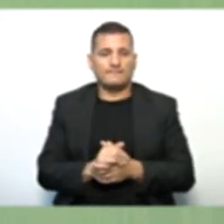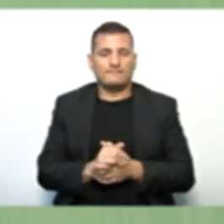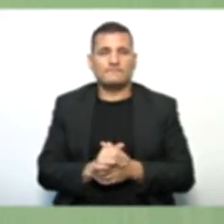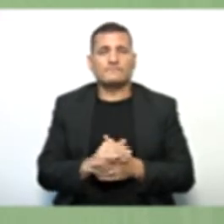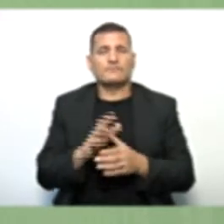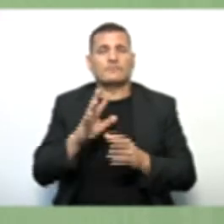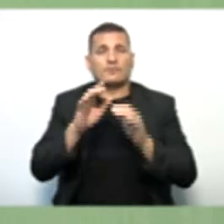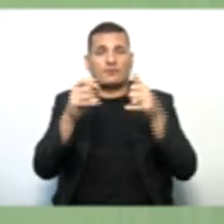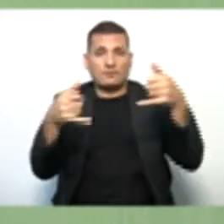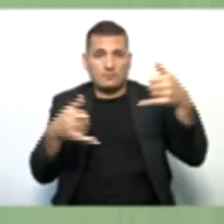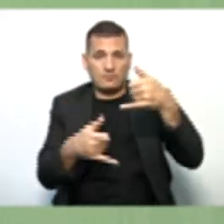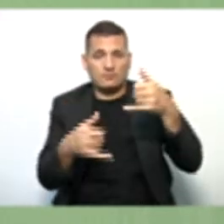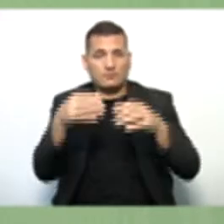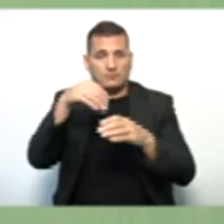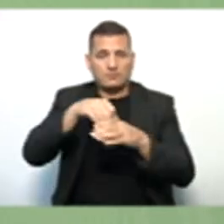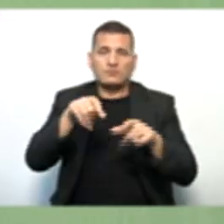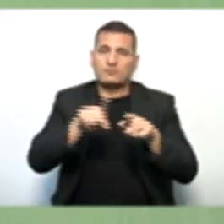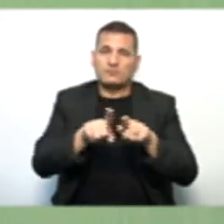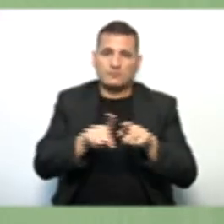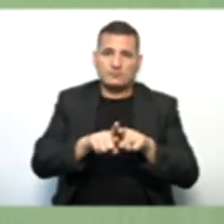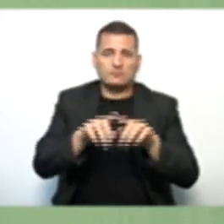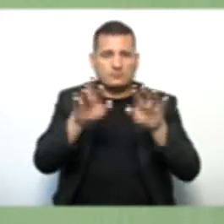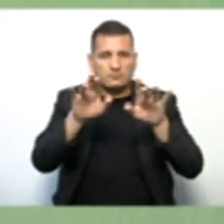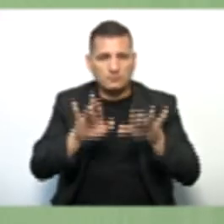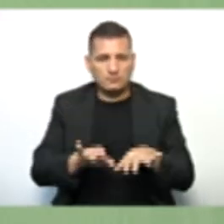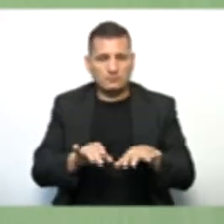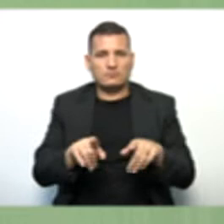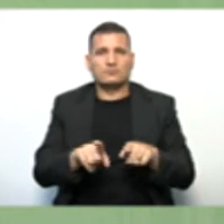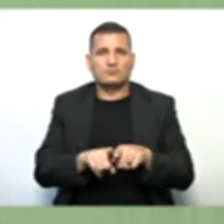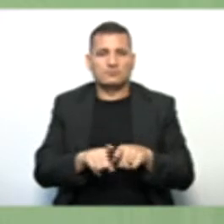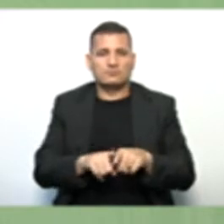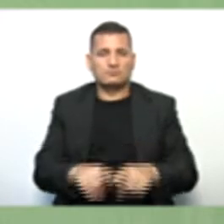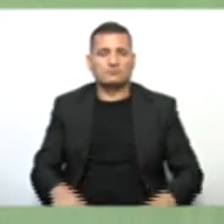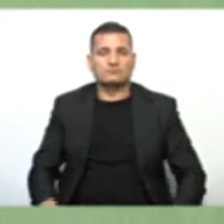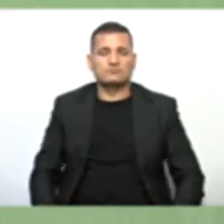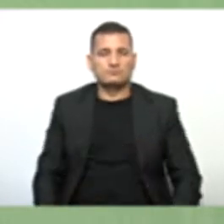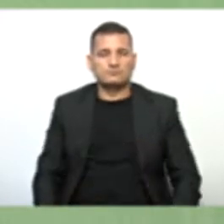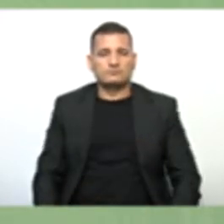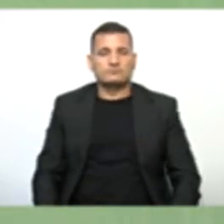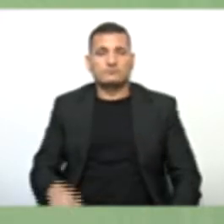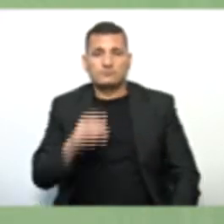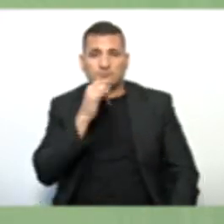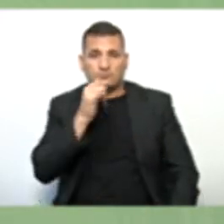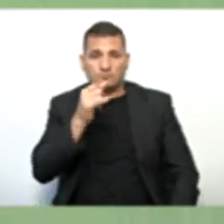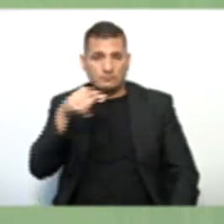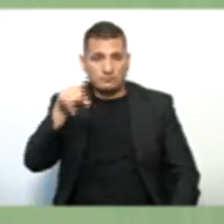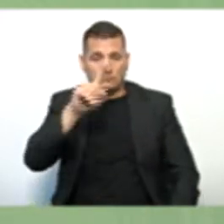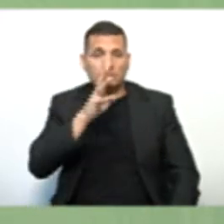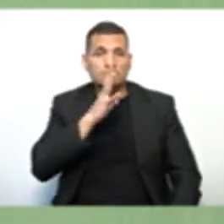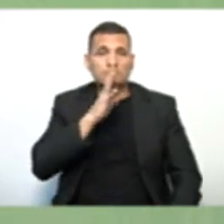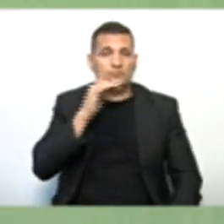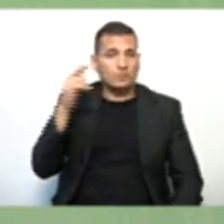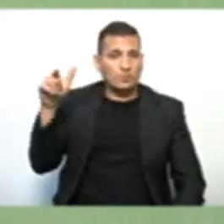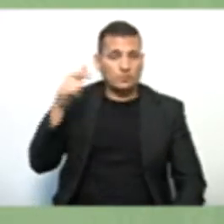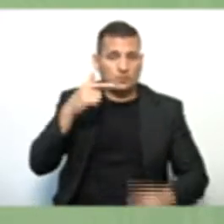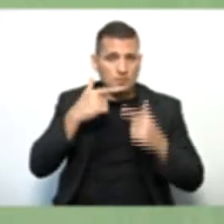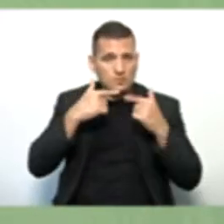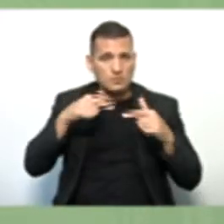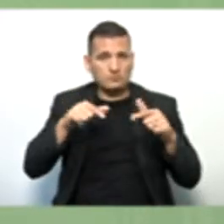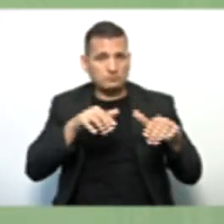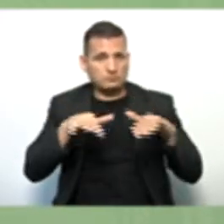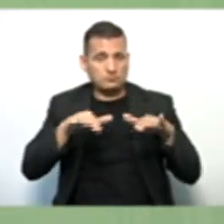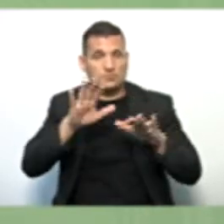faz parte da indentação, para indentar o código, tá bom? Se vocês forem conhecer outra linguagem de programação por aí, vão se lembrar